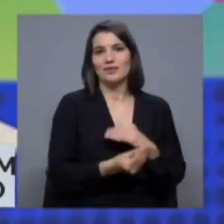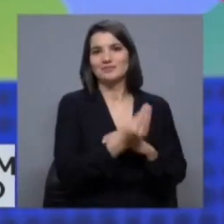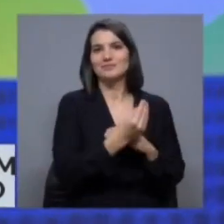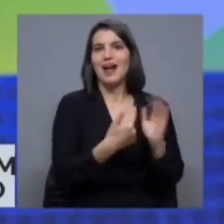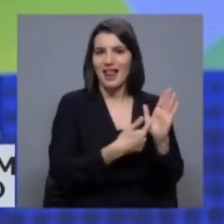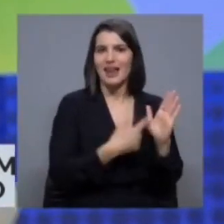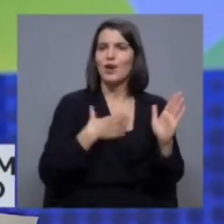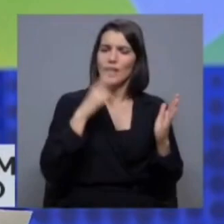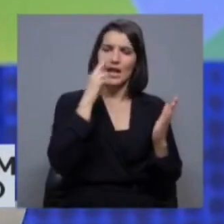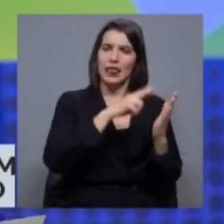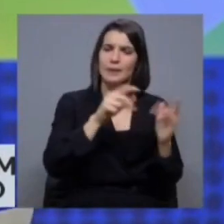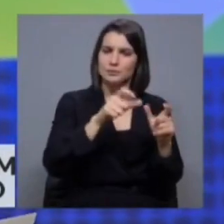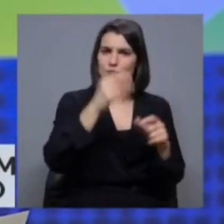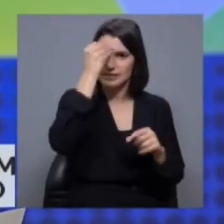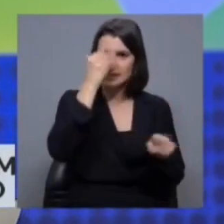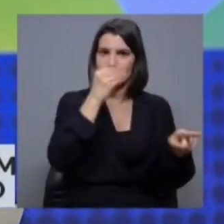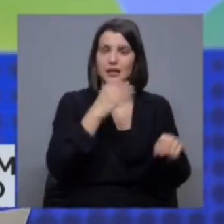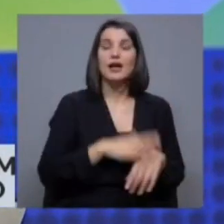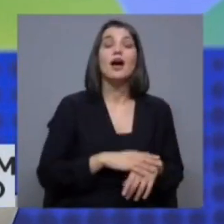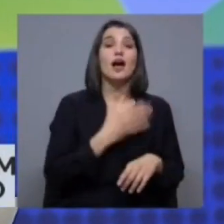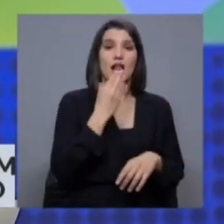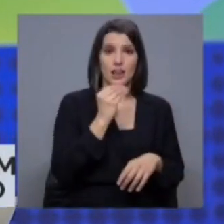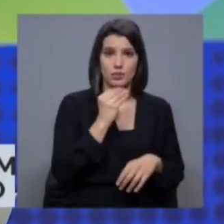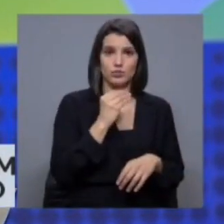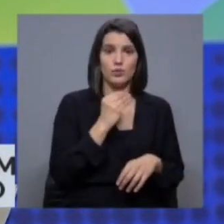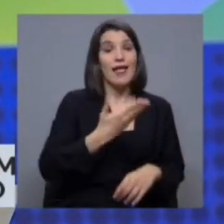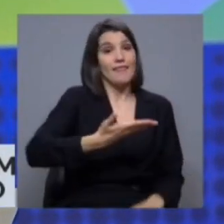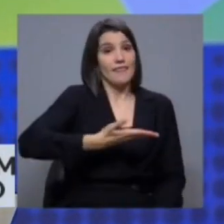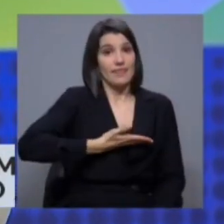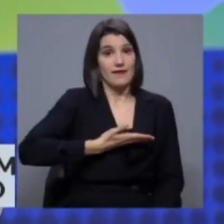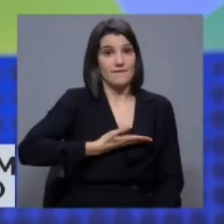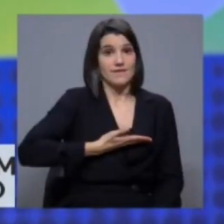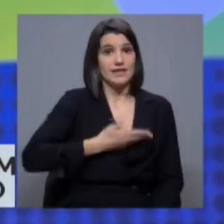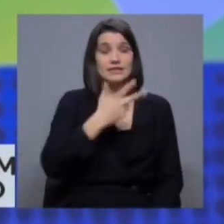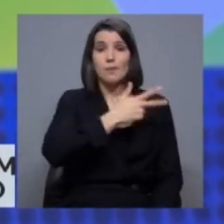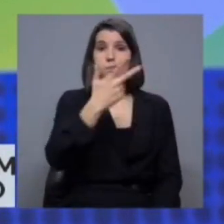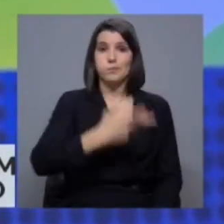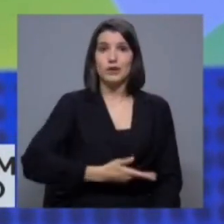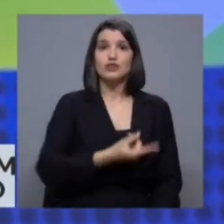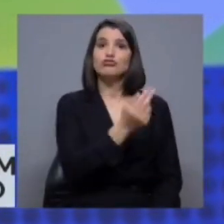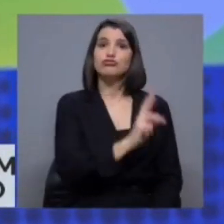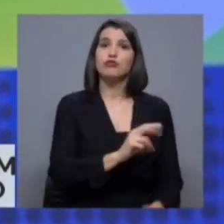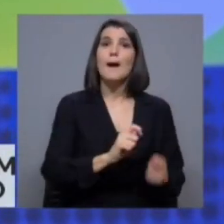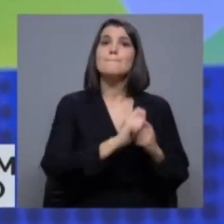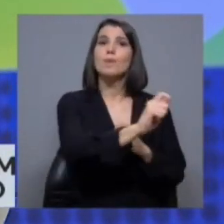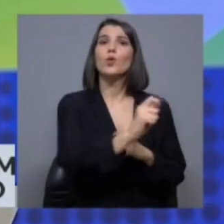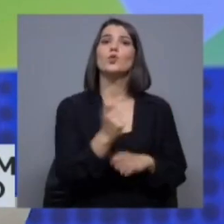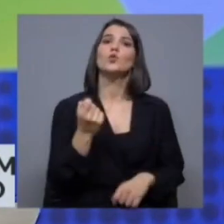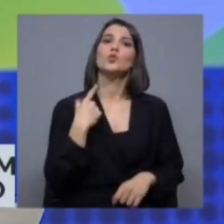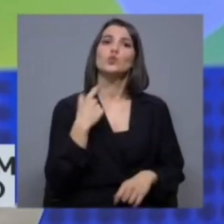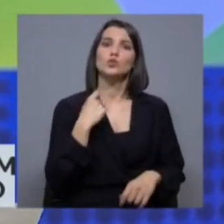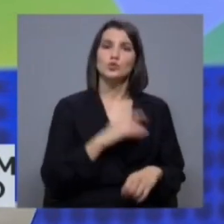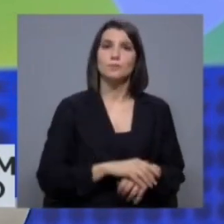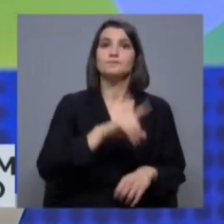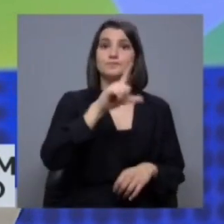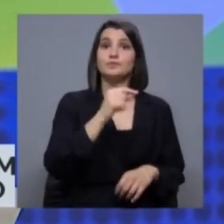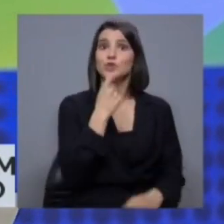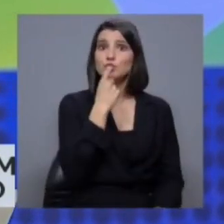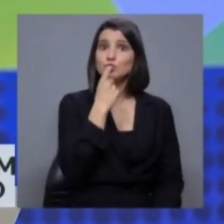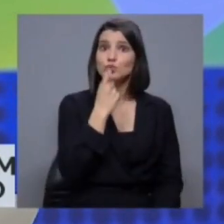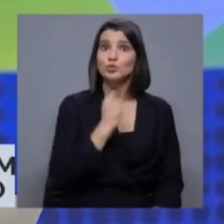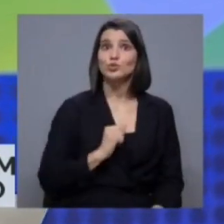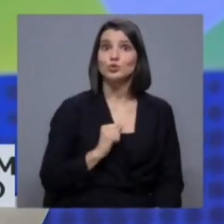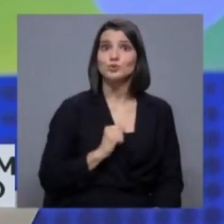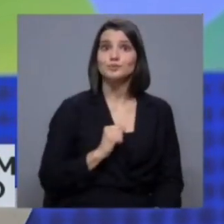não está aqui eu quero ver pastores saberem um aluno fica devedor da totalidade do valor que pagou com seu curso bem como dos